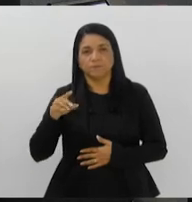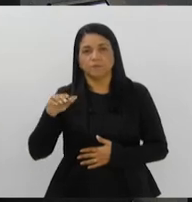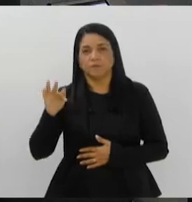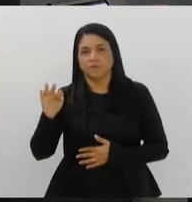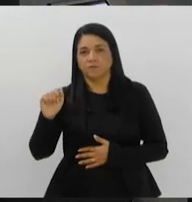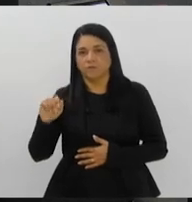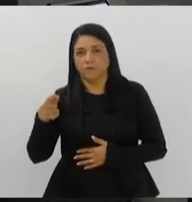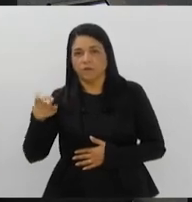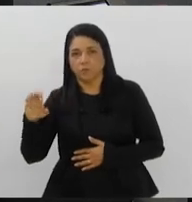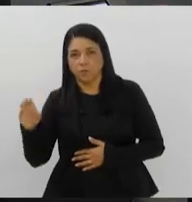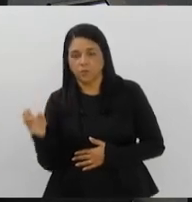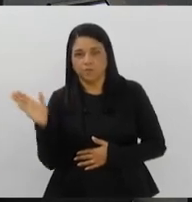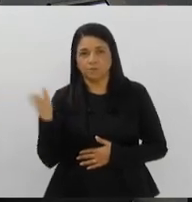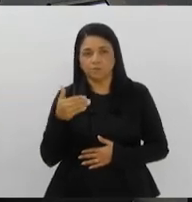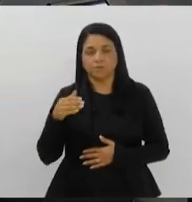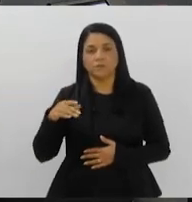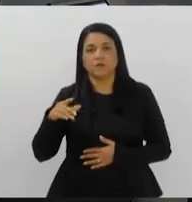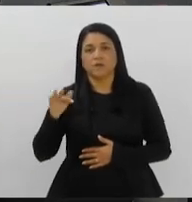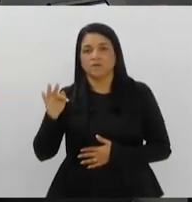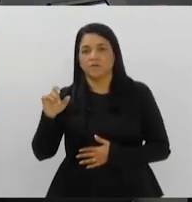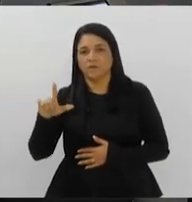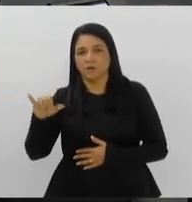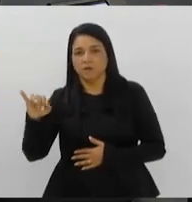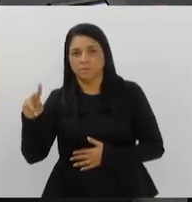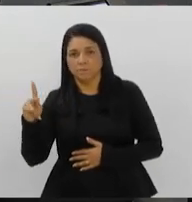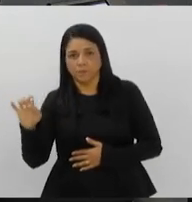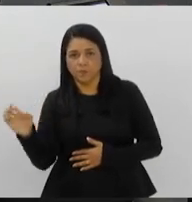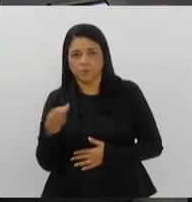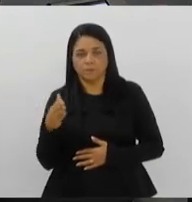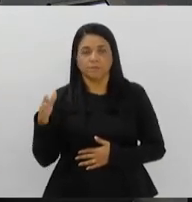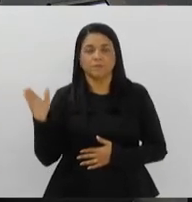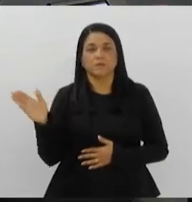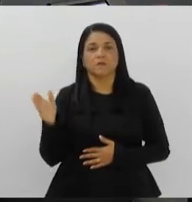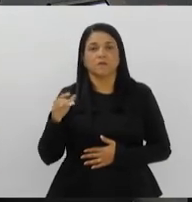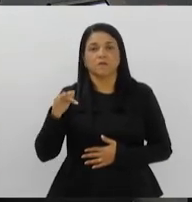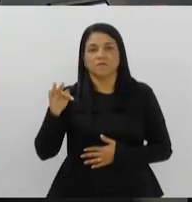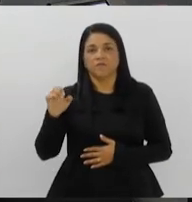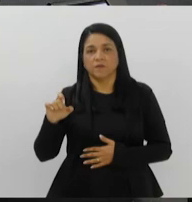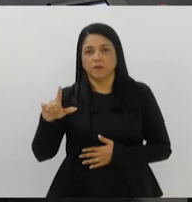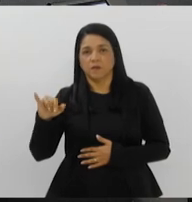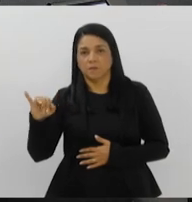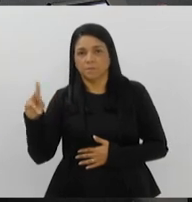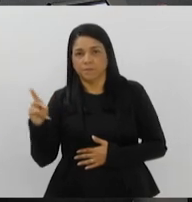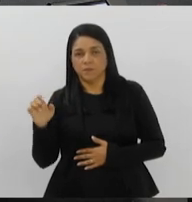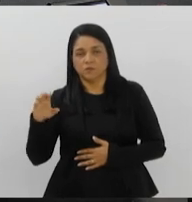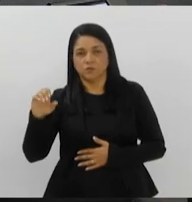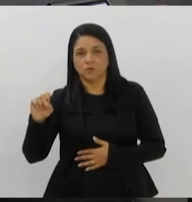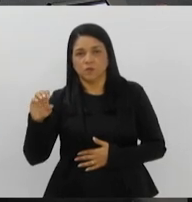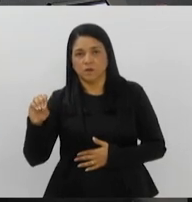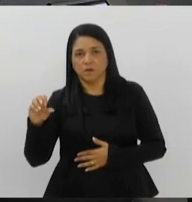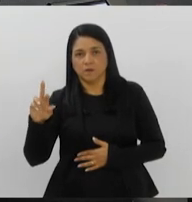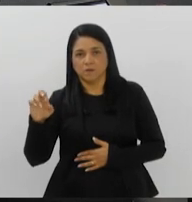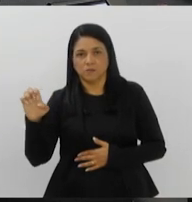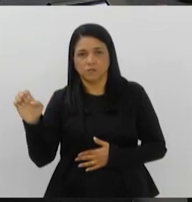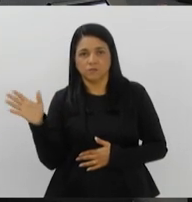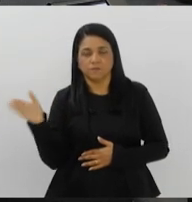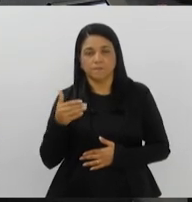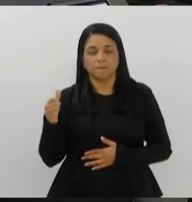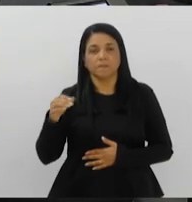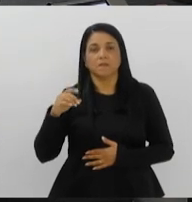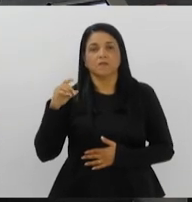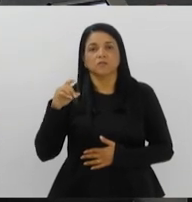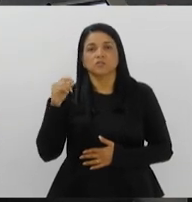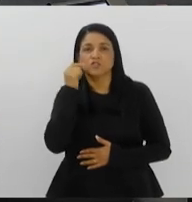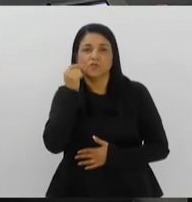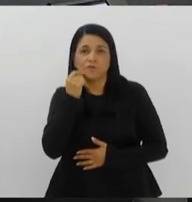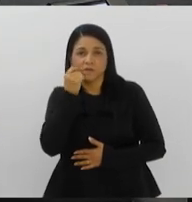Fábio Silva, deputado Felipinho Raves, deputado Felipe Soares, deputado Giovanni